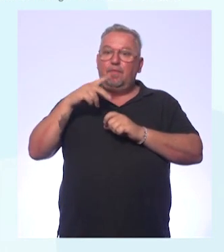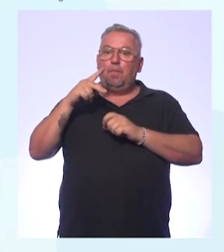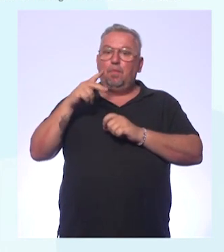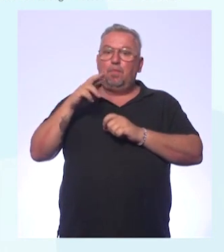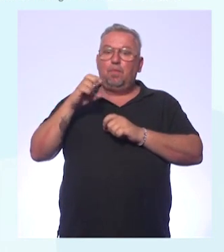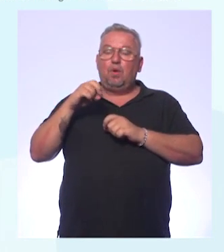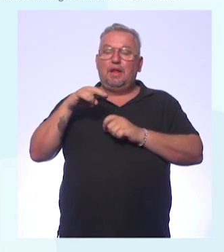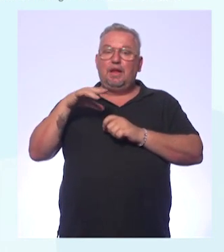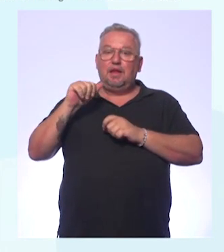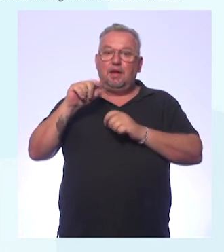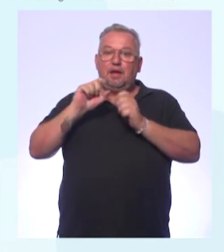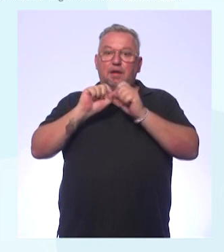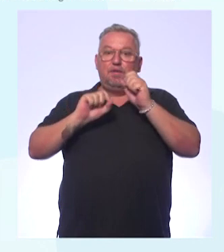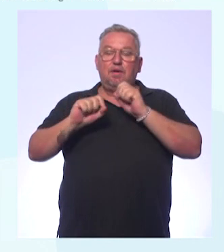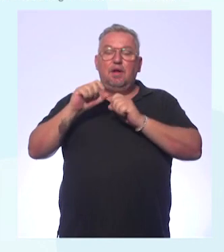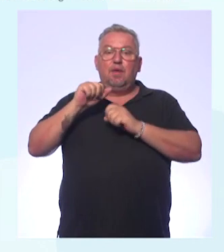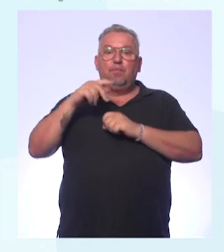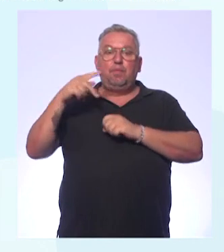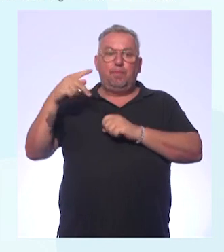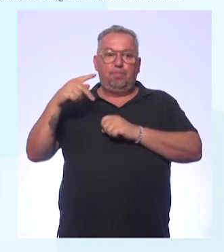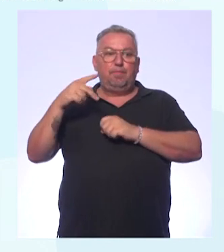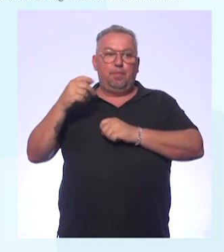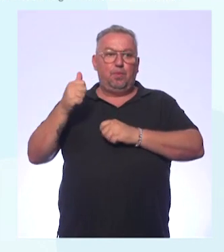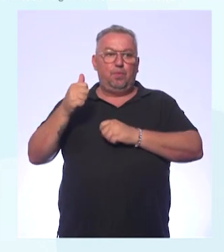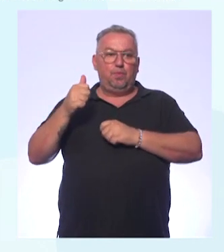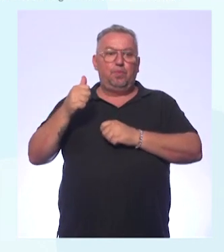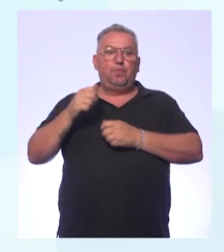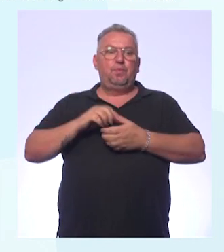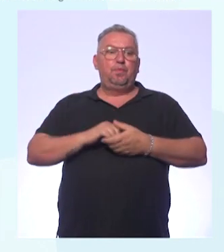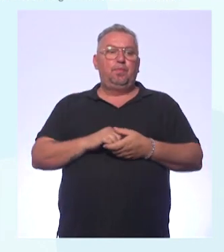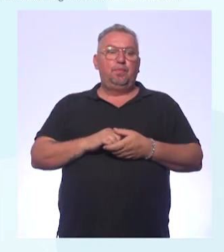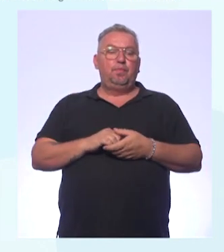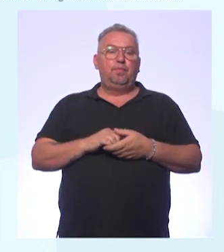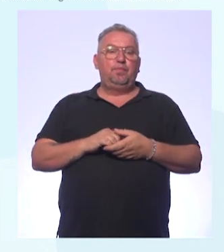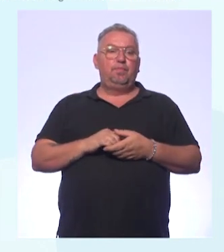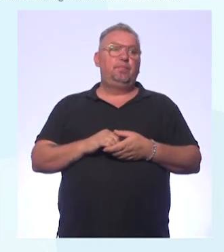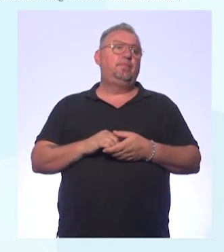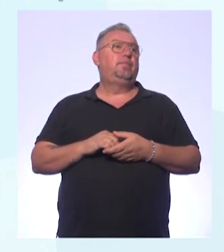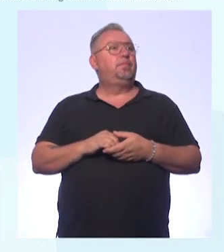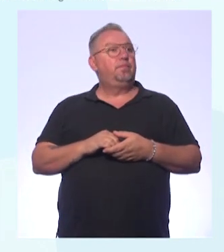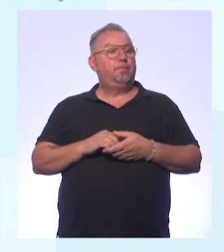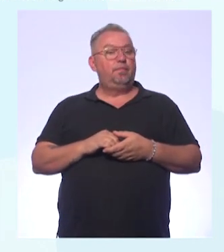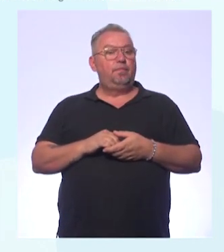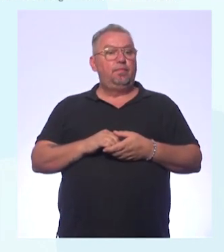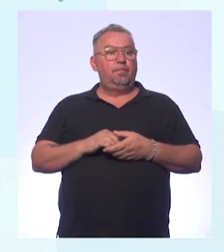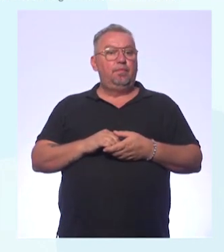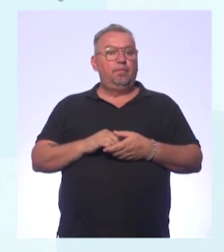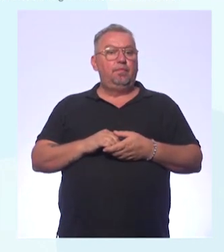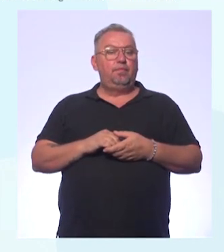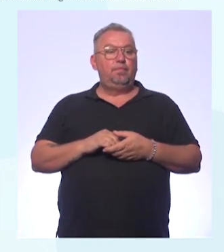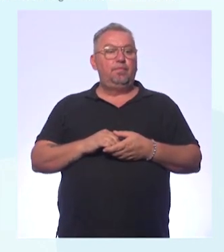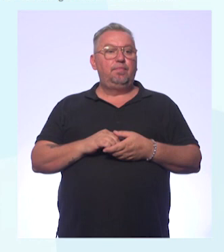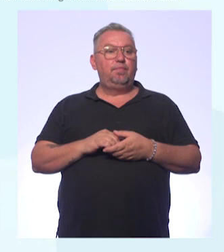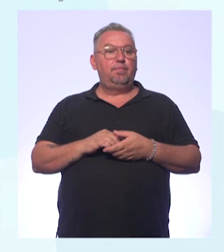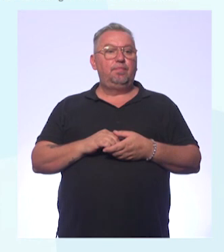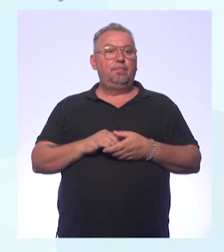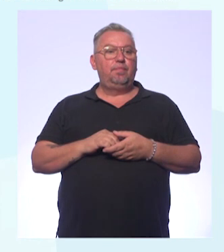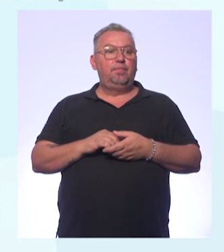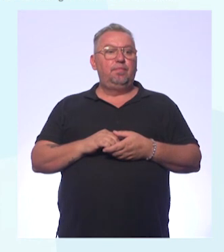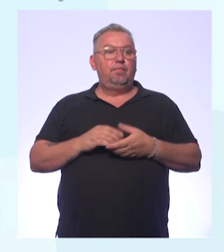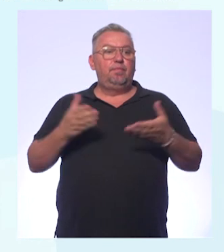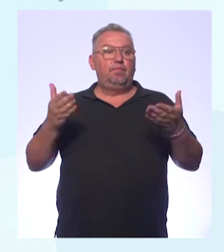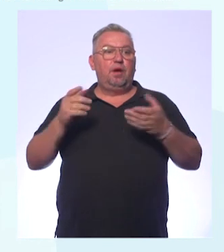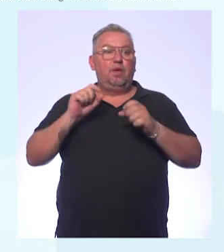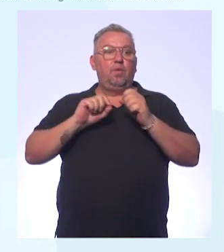proteína que vai produzir ATP, tá bom? Muito bem. E aí, ó, o